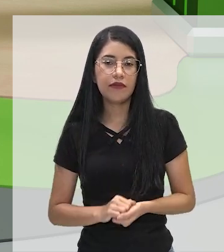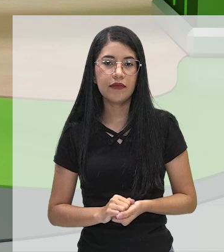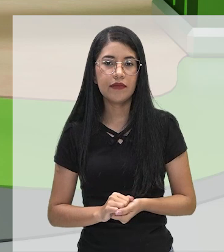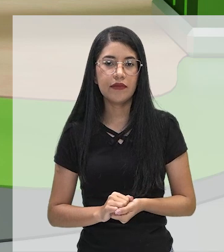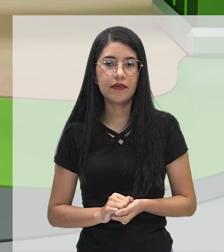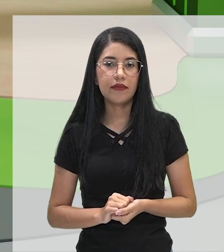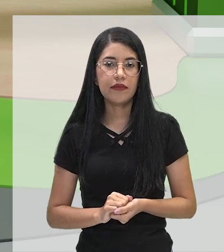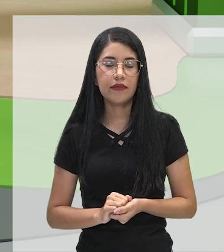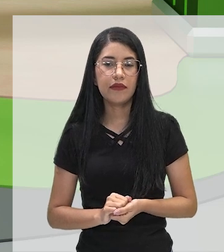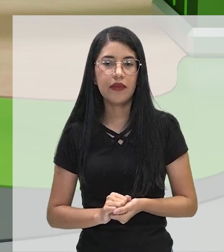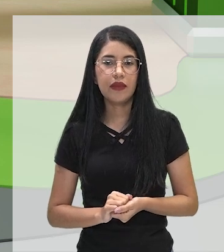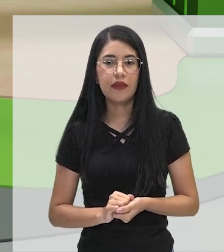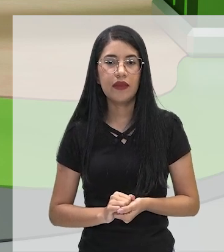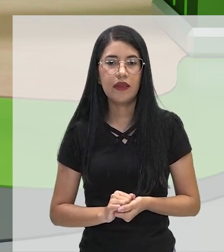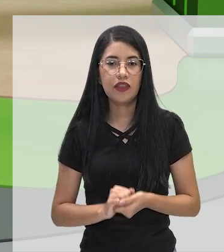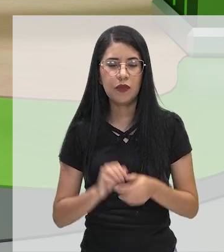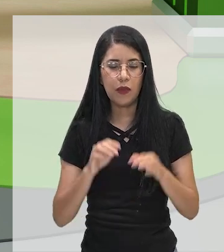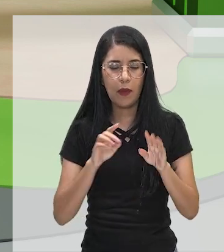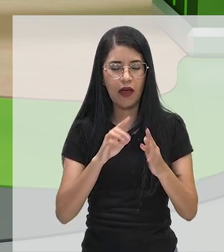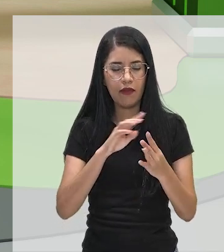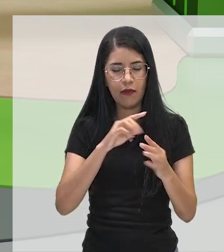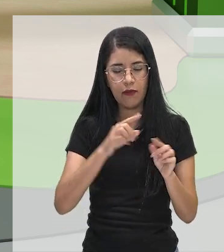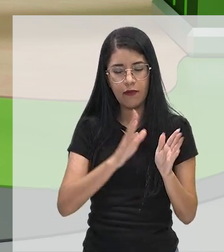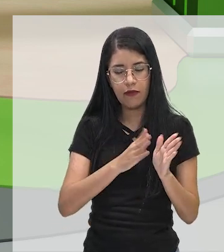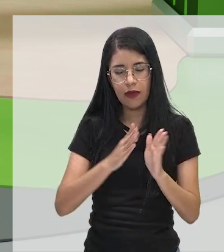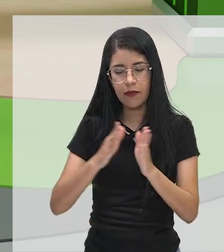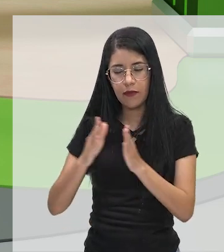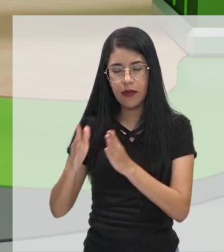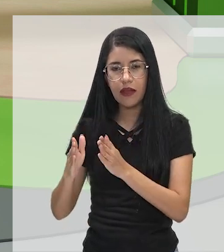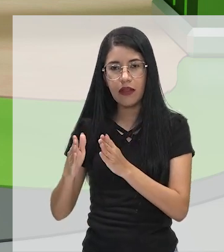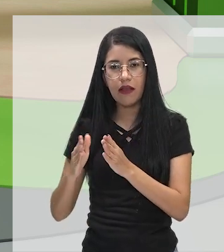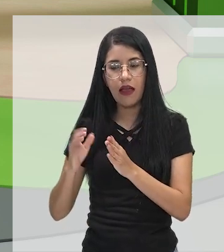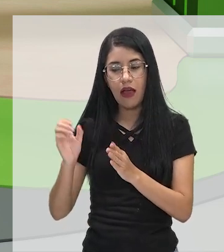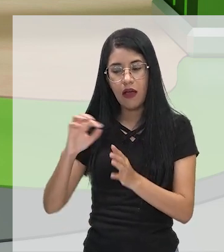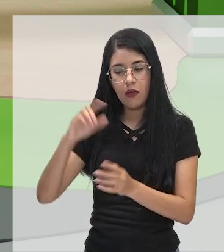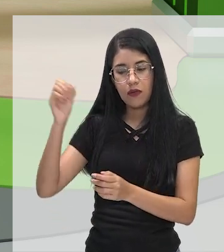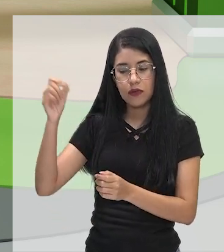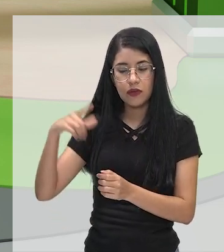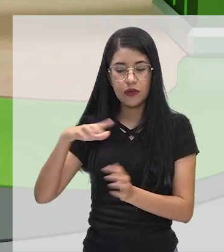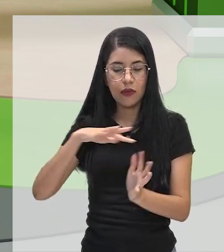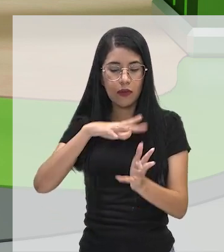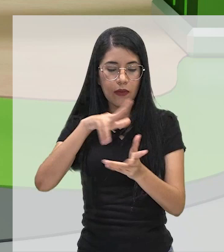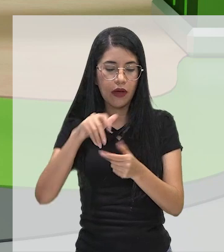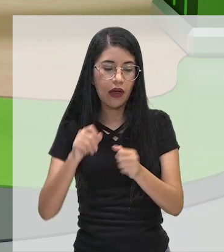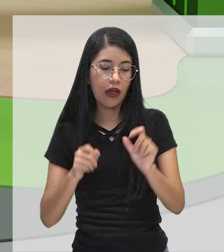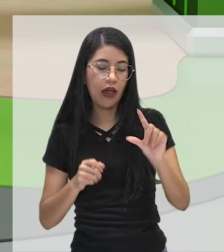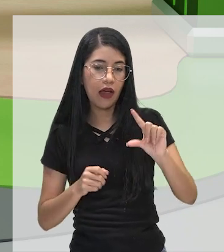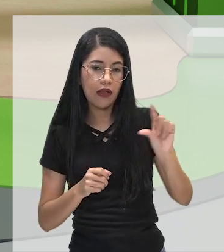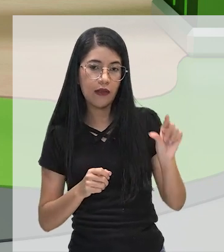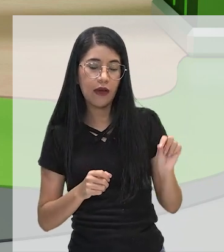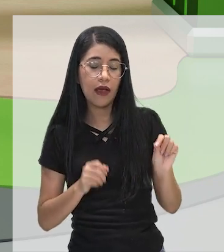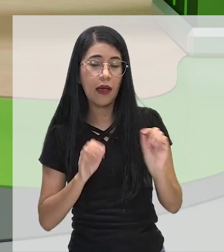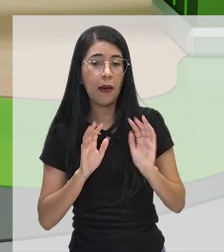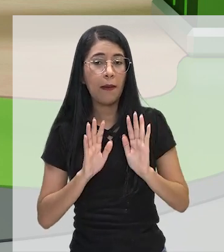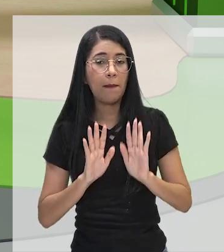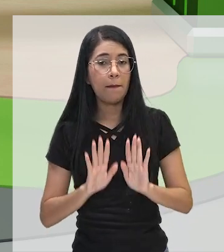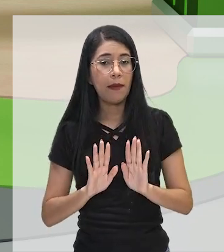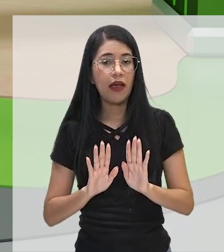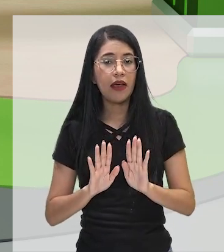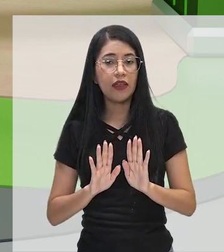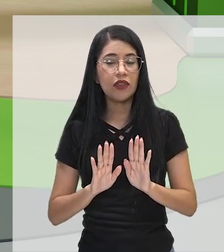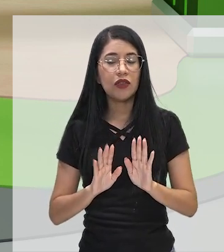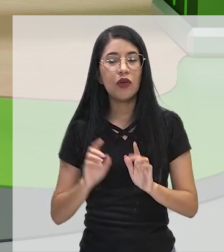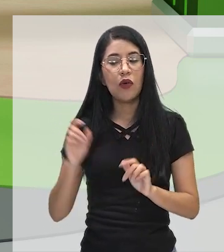um ao lado do outro, né, como se estivessem enfileirados. A gente vai ter lá o Sol, a Terra aqui no meio e a Lua. Só que nessa posição onde a Terra